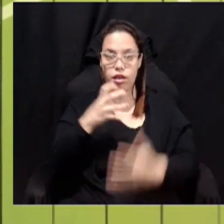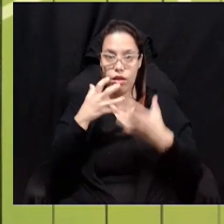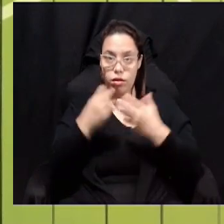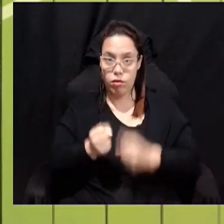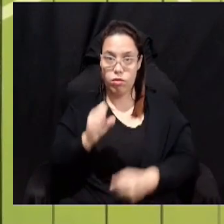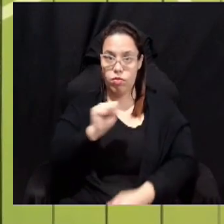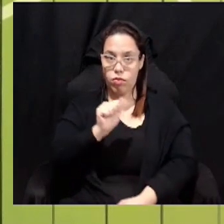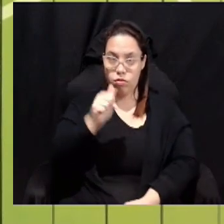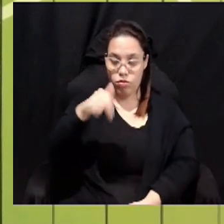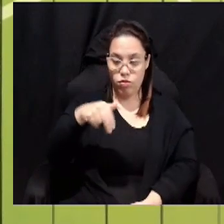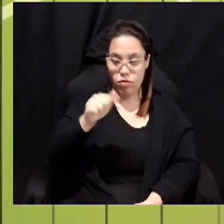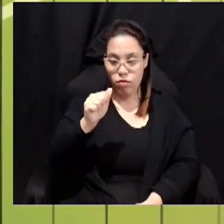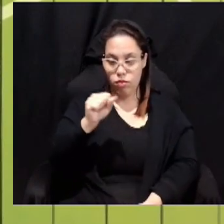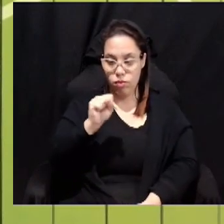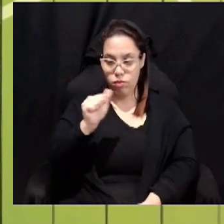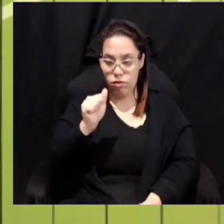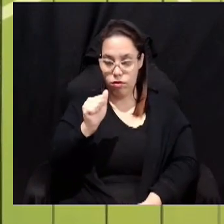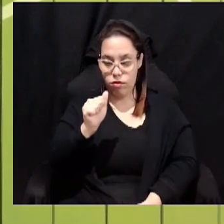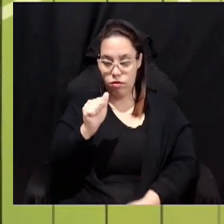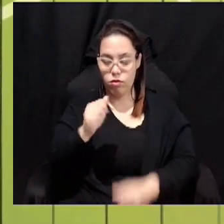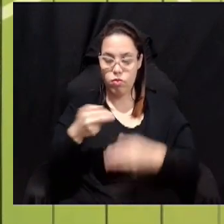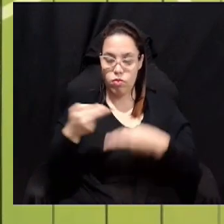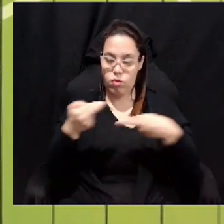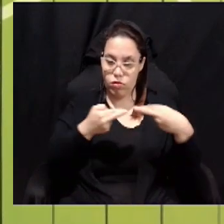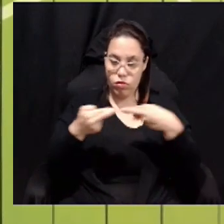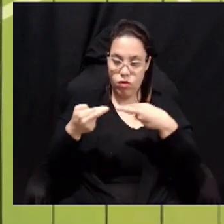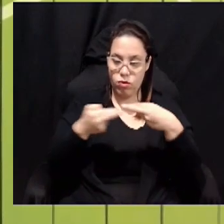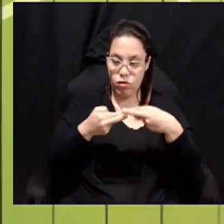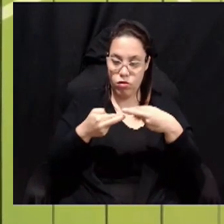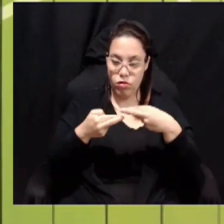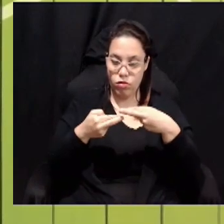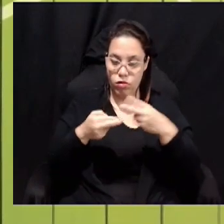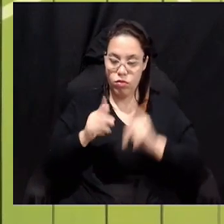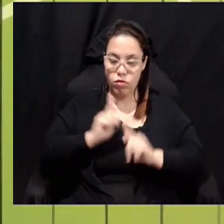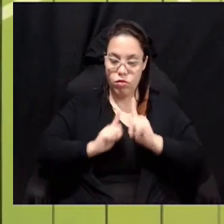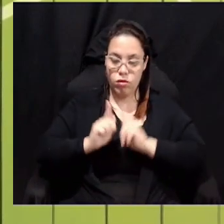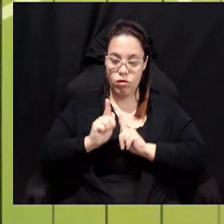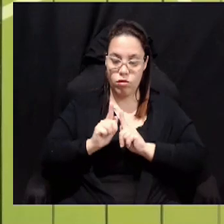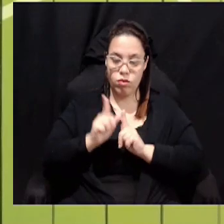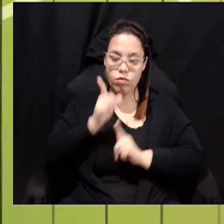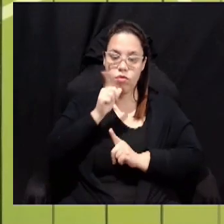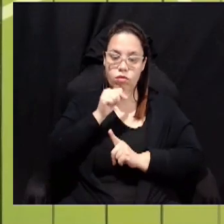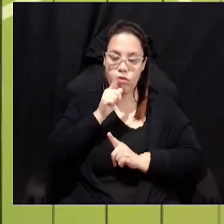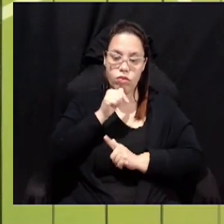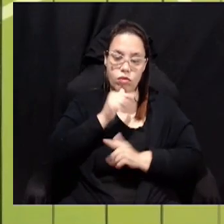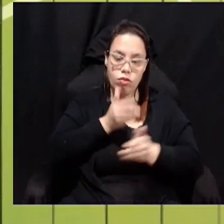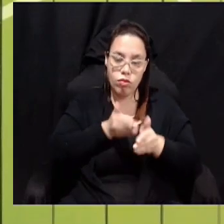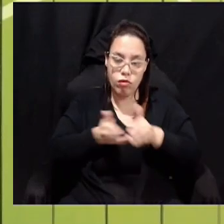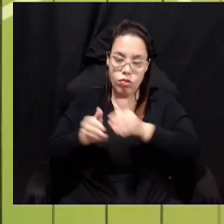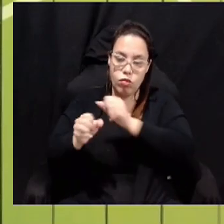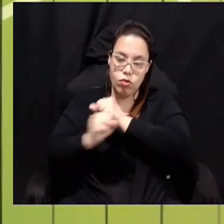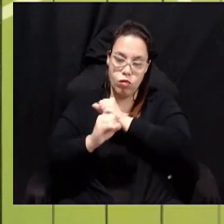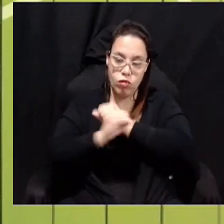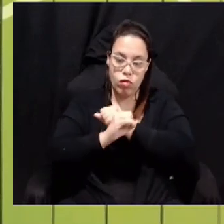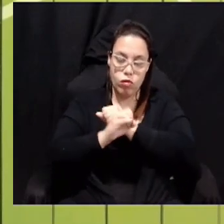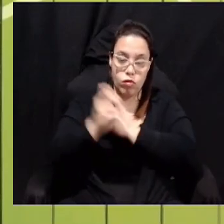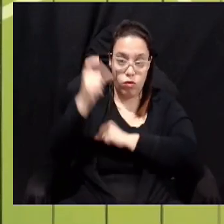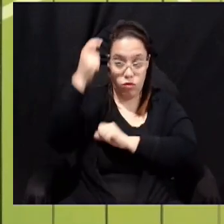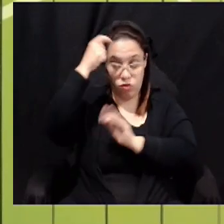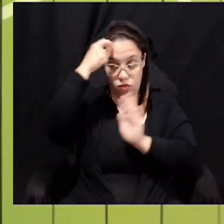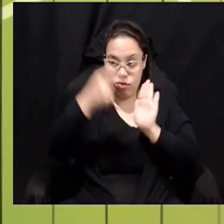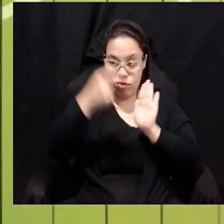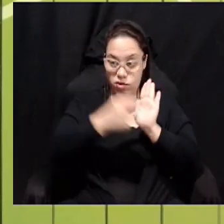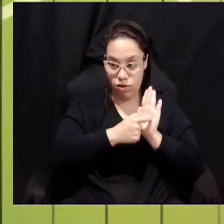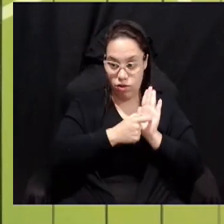se deu por conta do monitoramento e gerenciamento das redes de água de Campinas com o uso da inteligência artificial, e